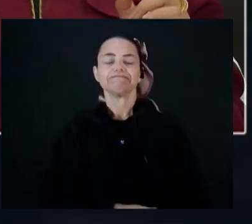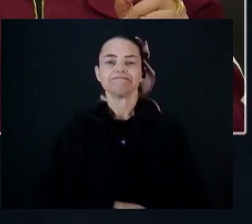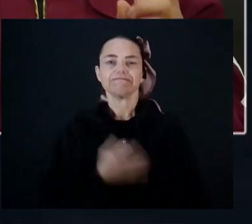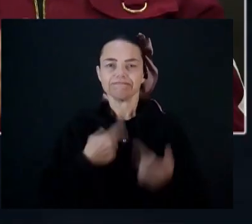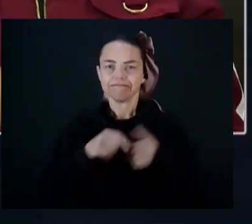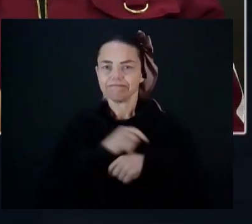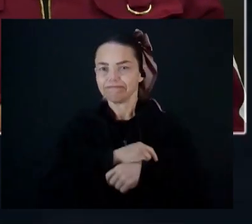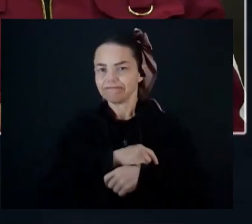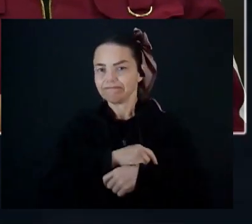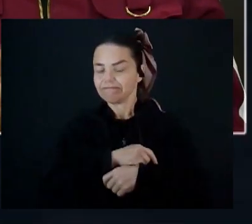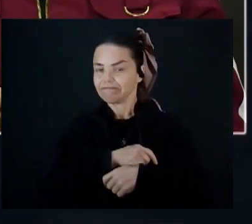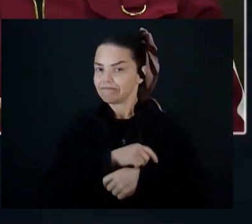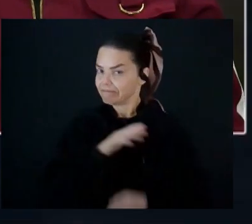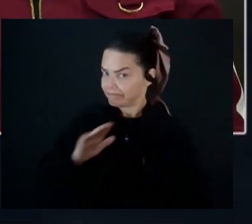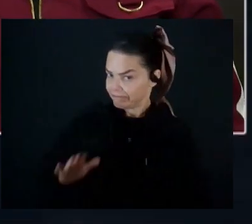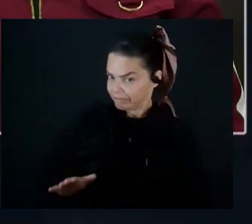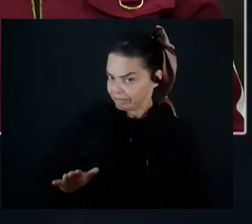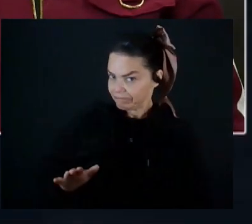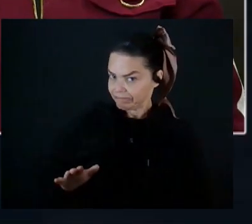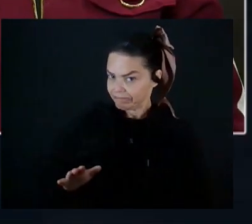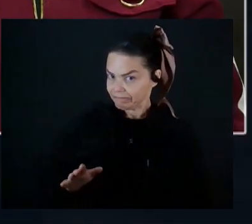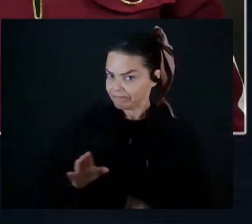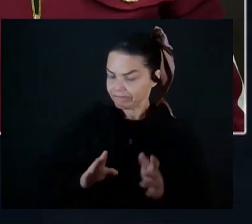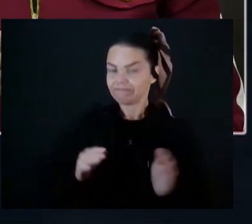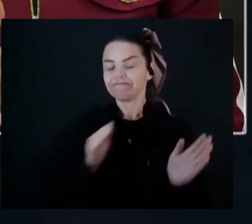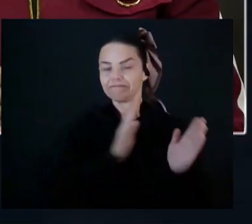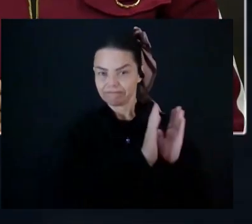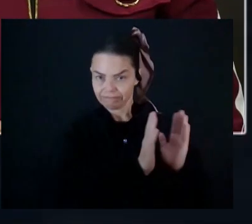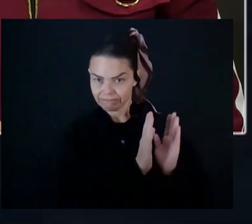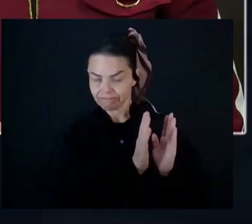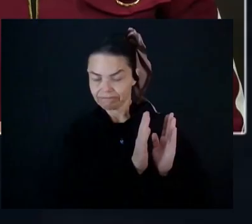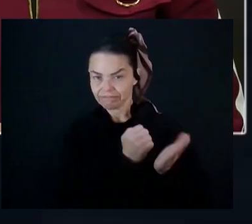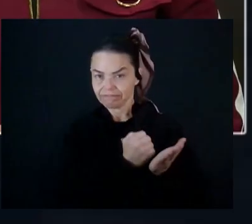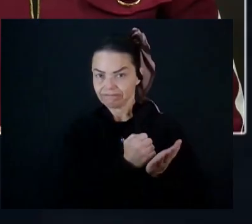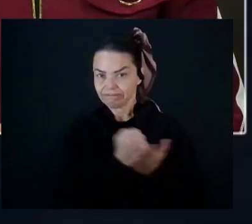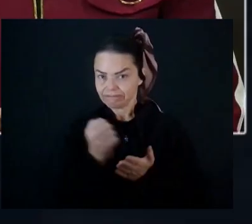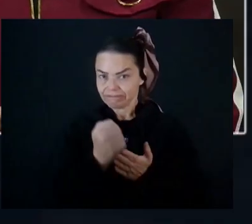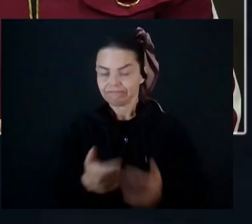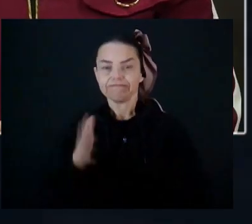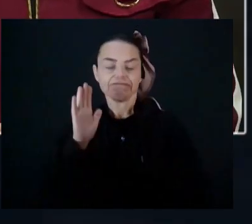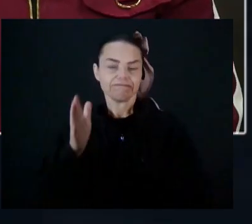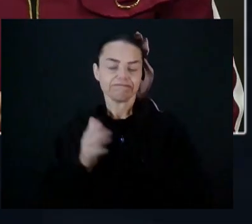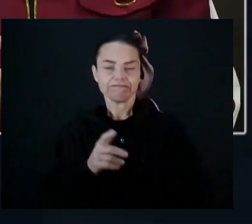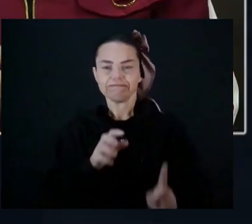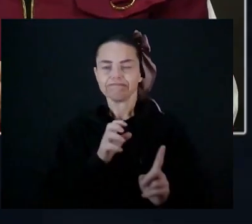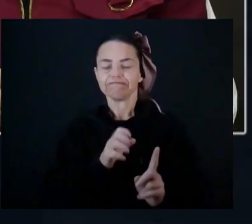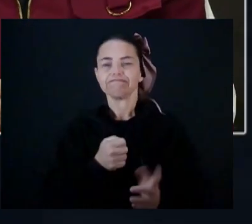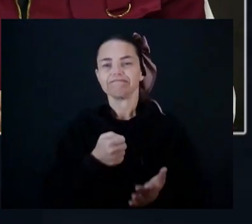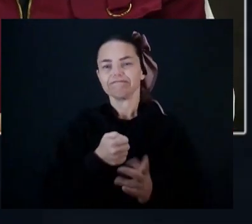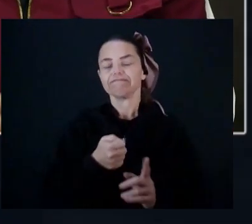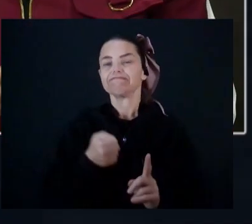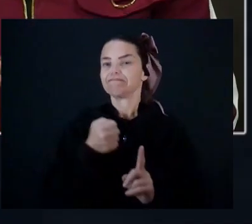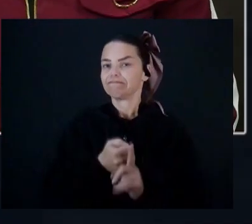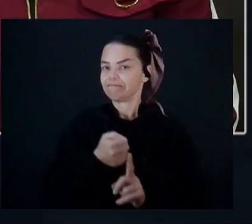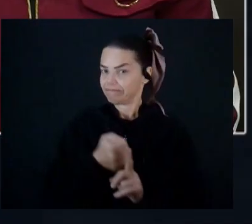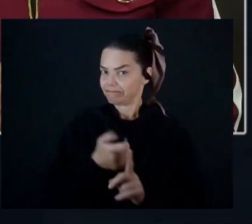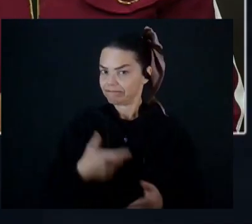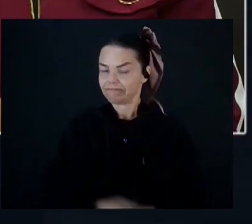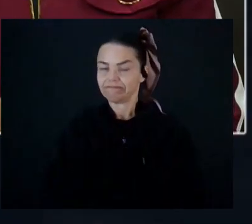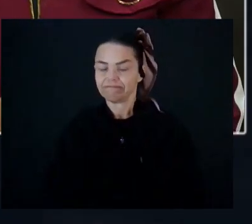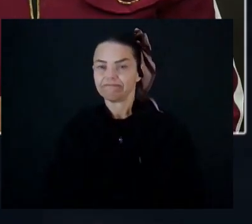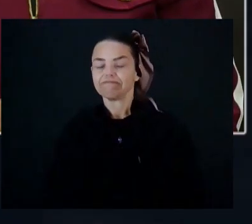dizer, superou entre aspas, passou por essa situação, foi obrigada, né, a se virar sozinha, como muito